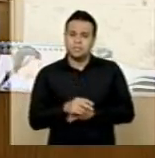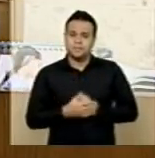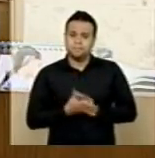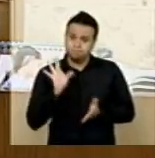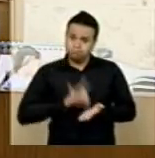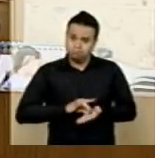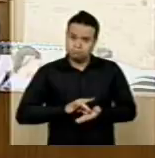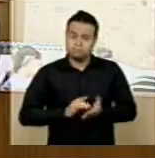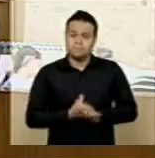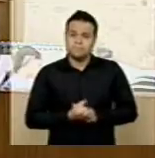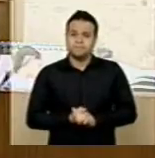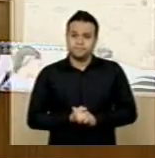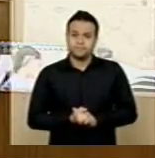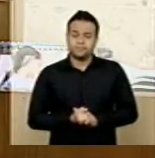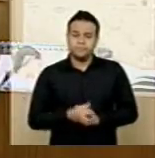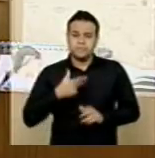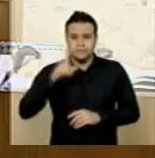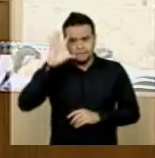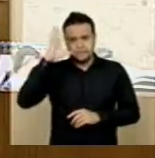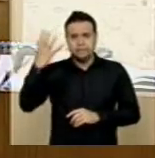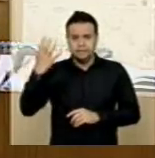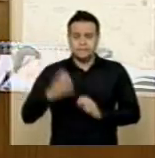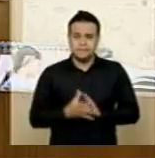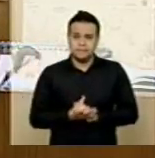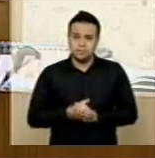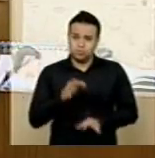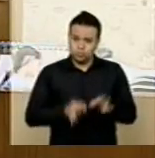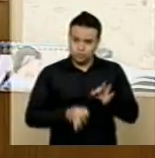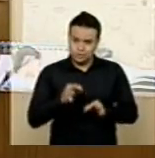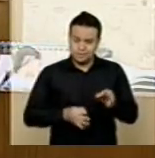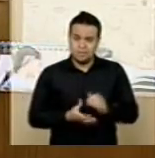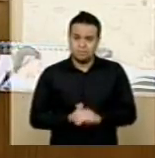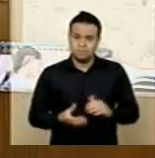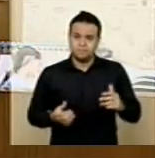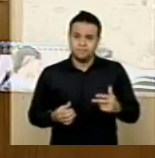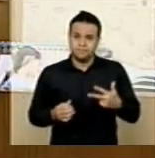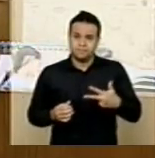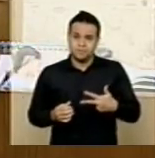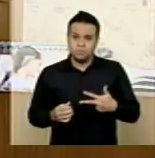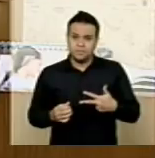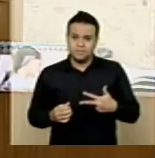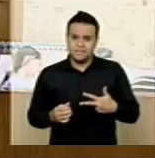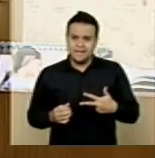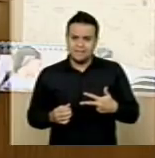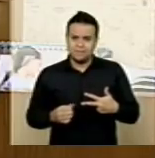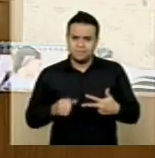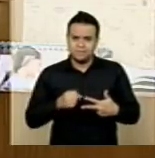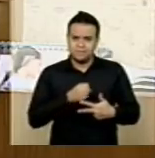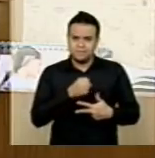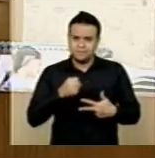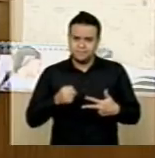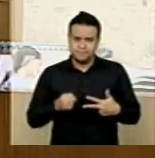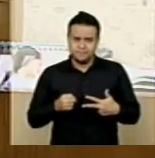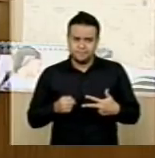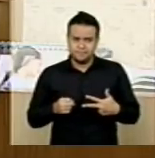e exequibilidade das decisões judiciais. O Poder Judiciário não tem auxiliares de